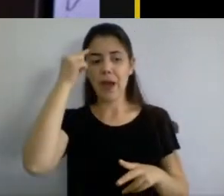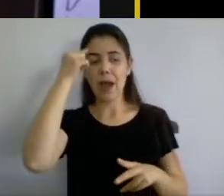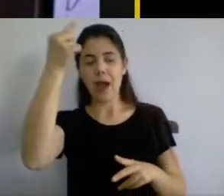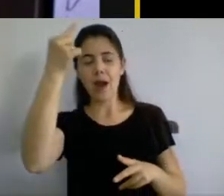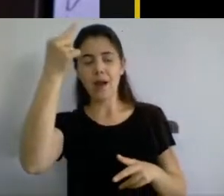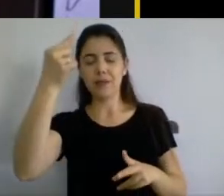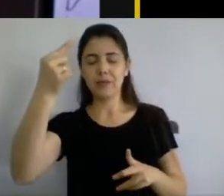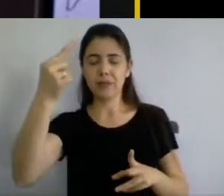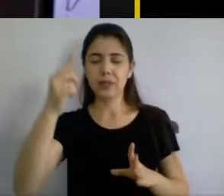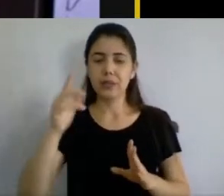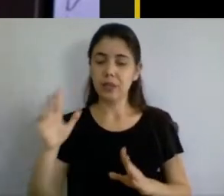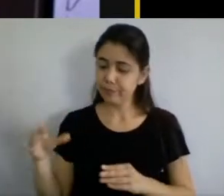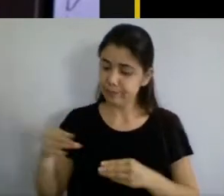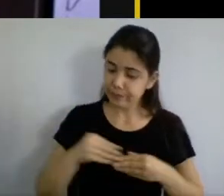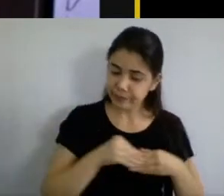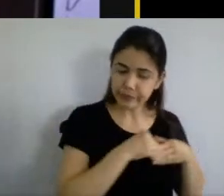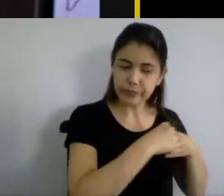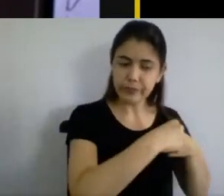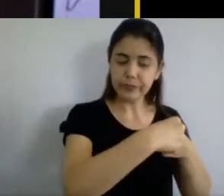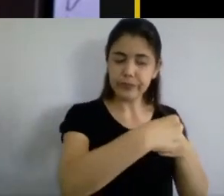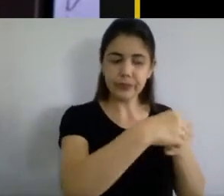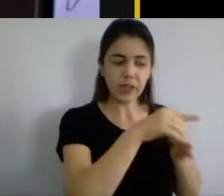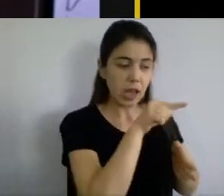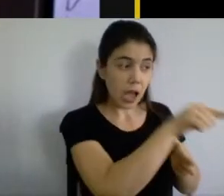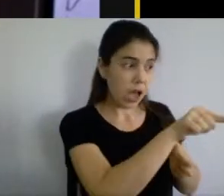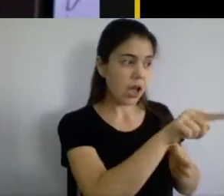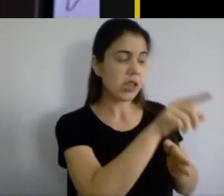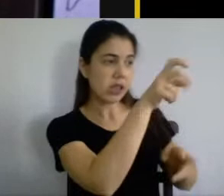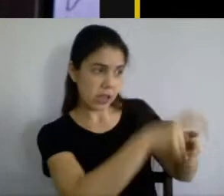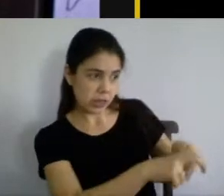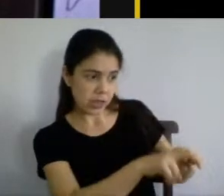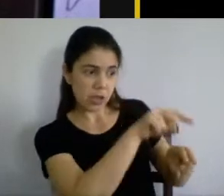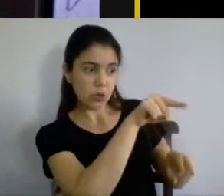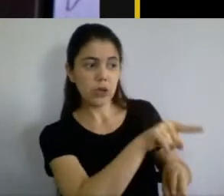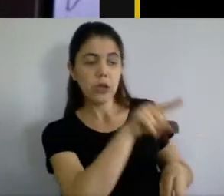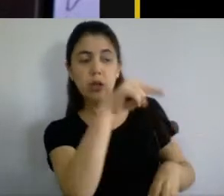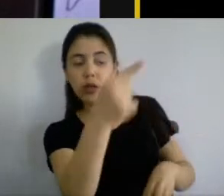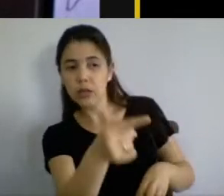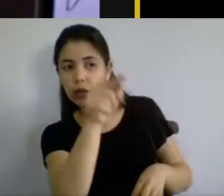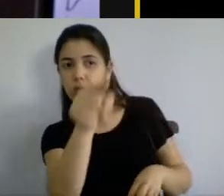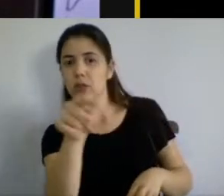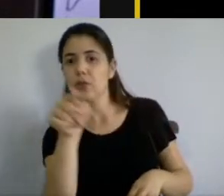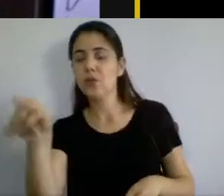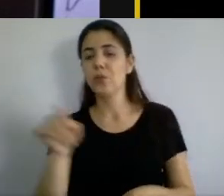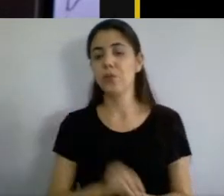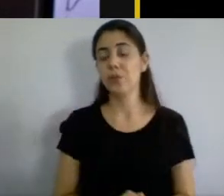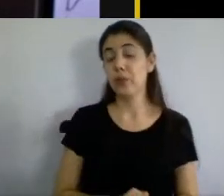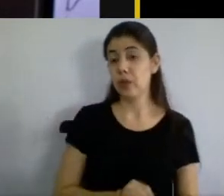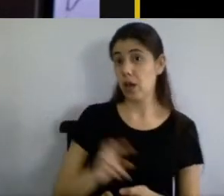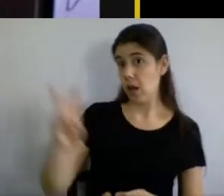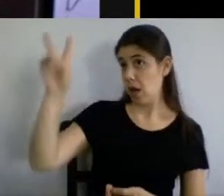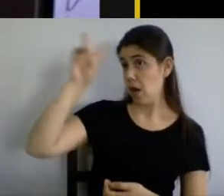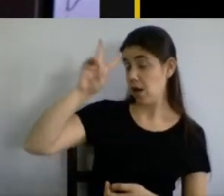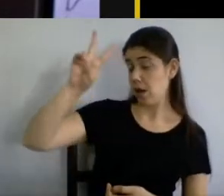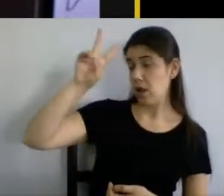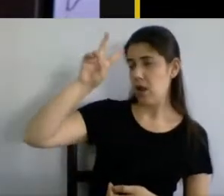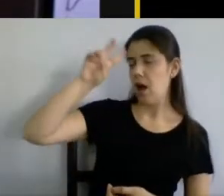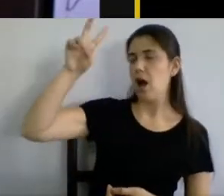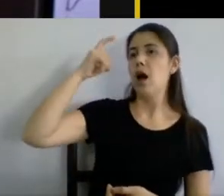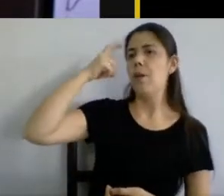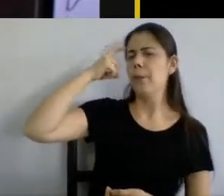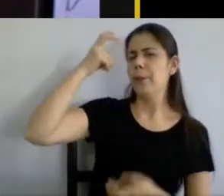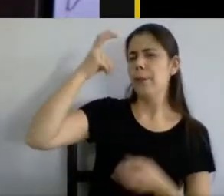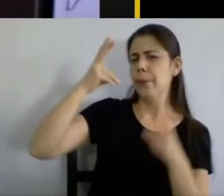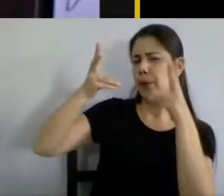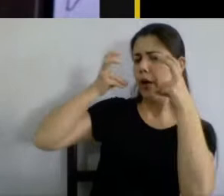evento, Simone lhes percebeu que a ordem é o que melhor permite clarificar